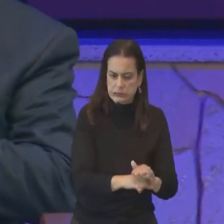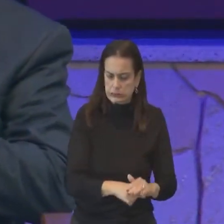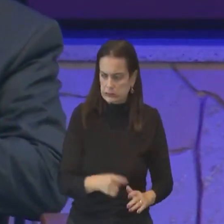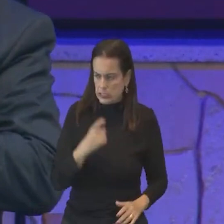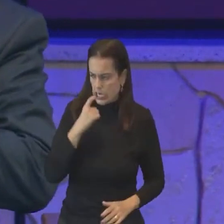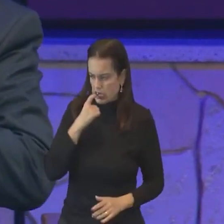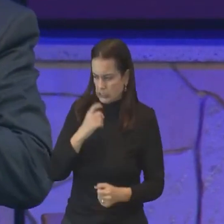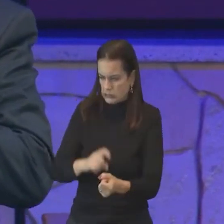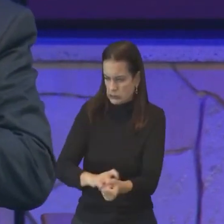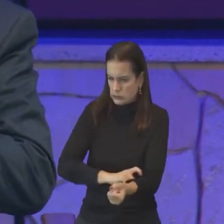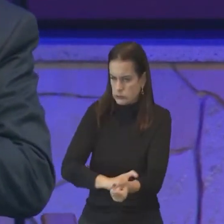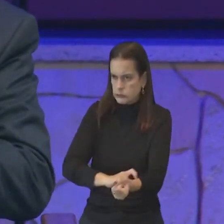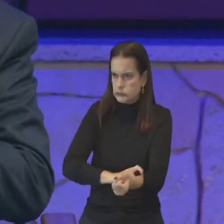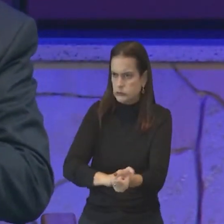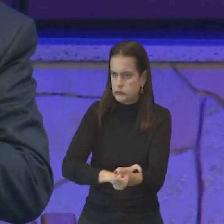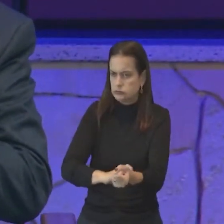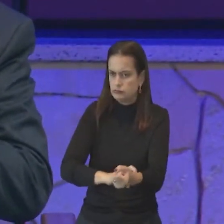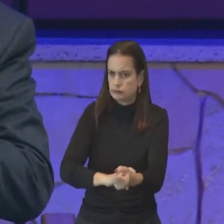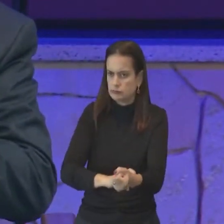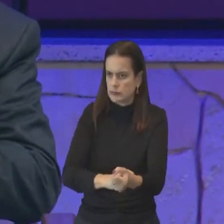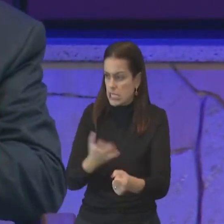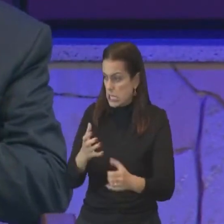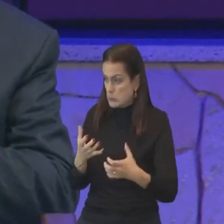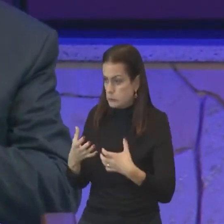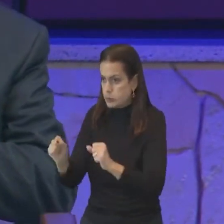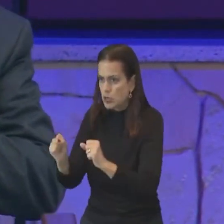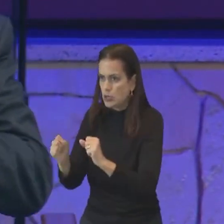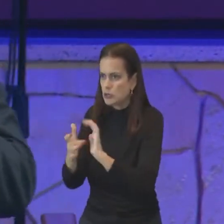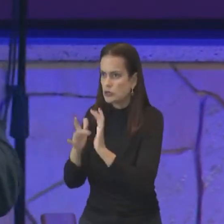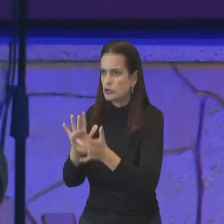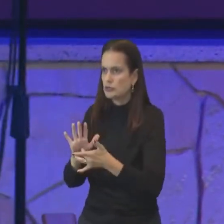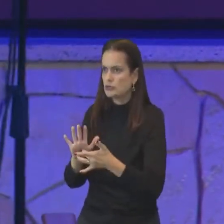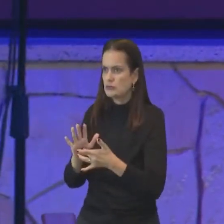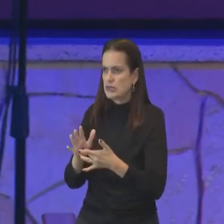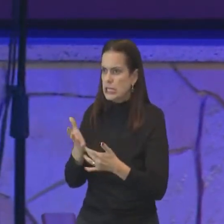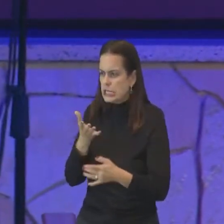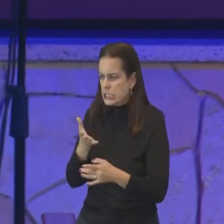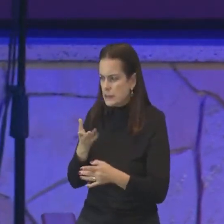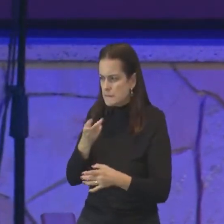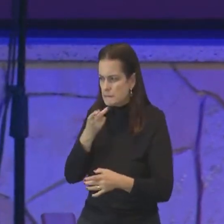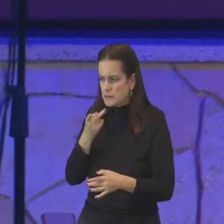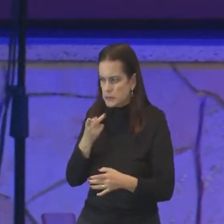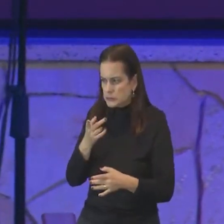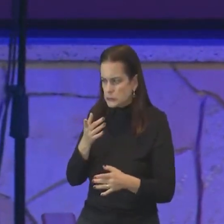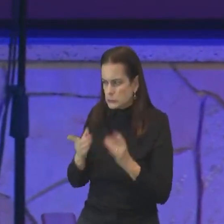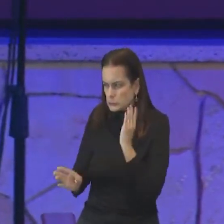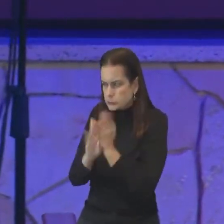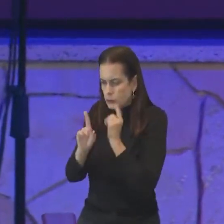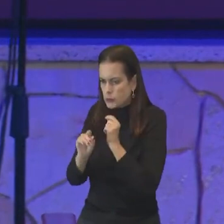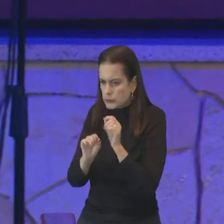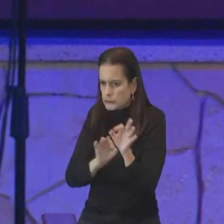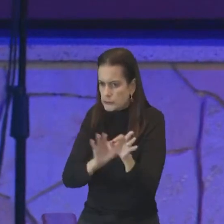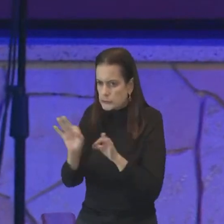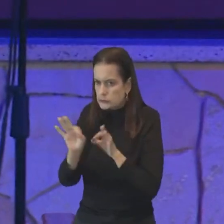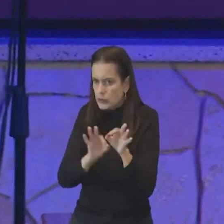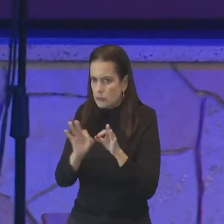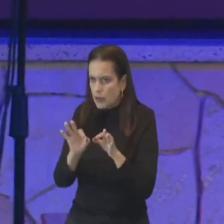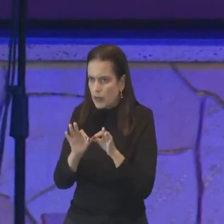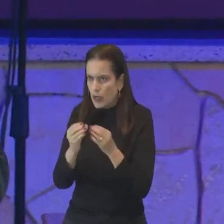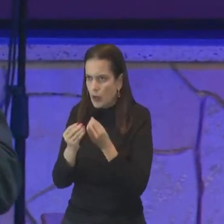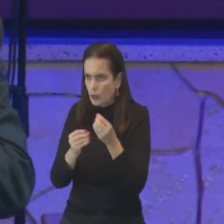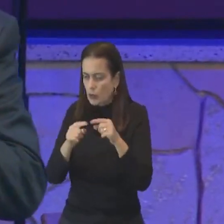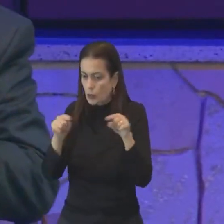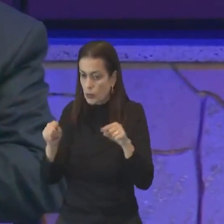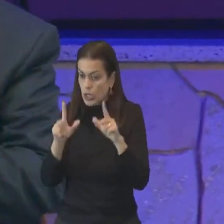inveja. E para pegar então Jesus numa falta, foi que eles tramaram esta cena que